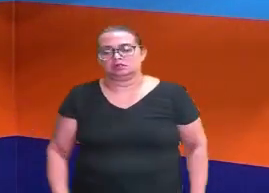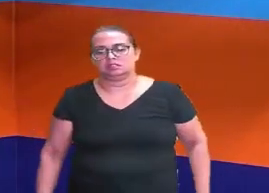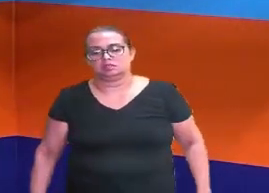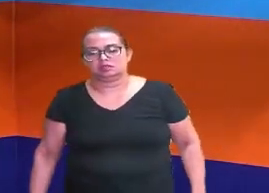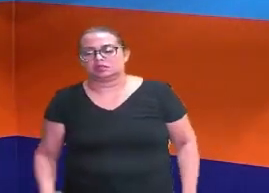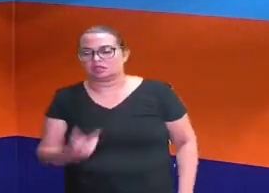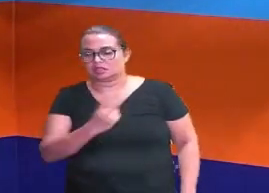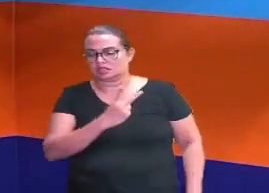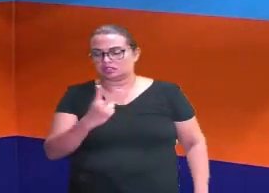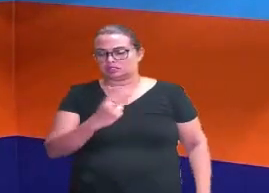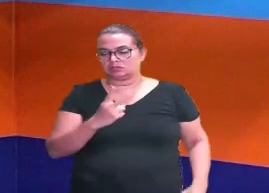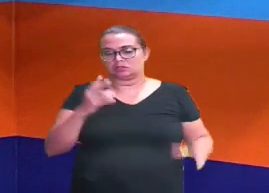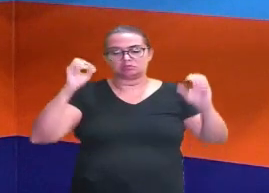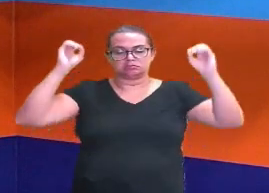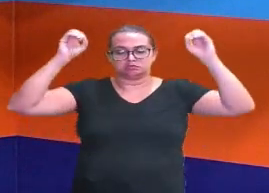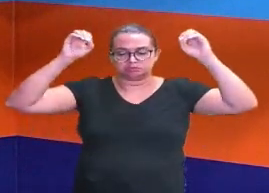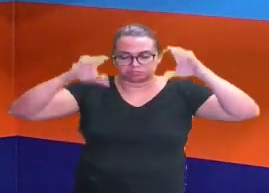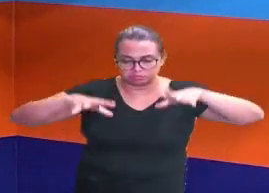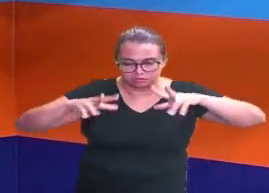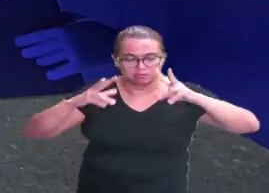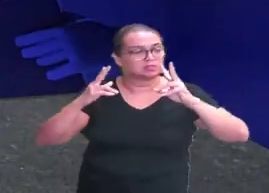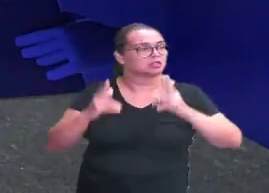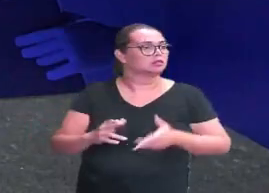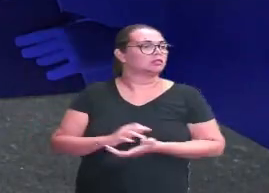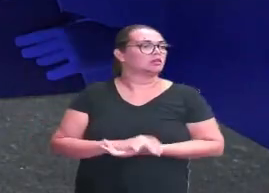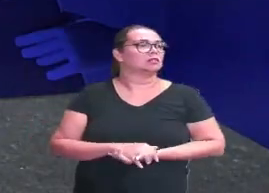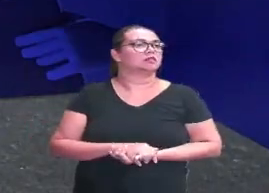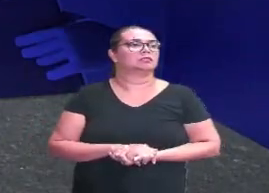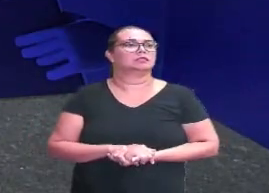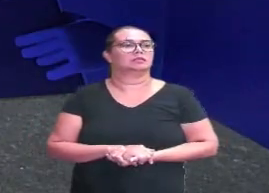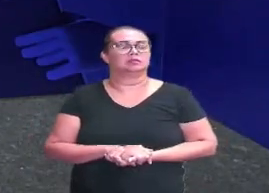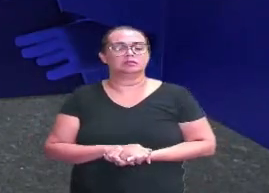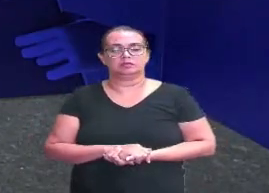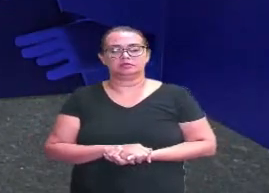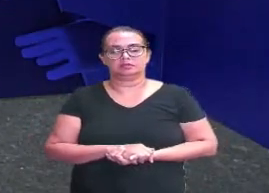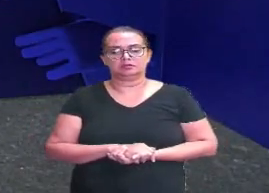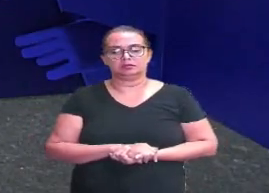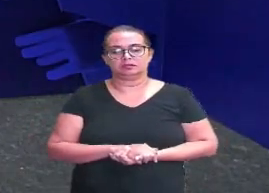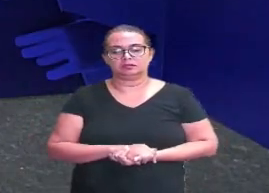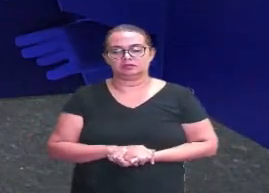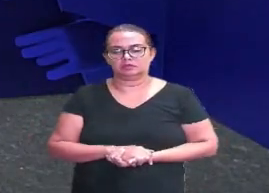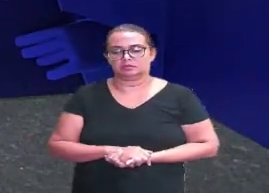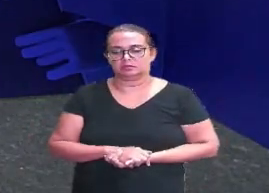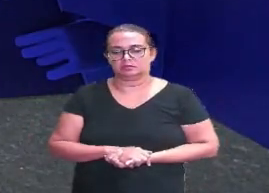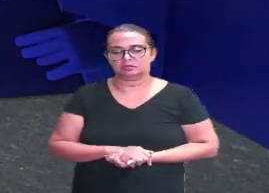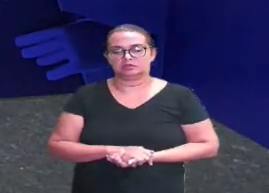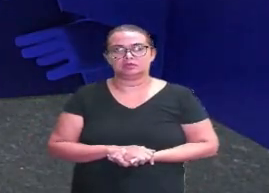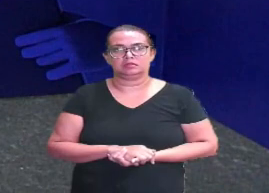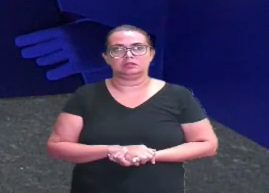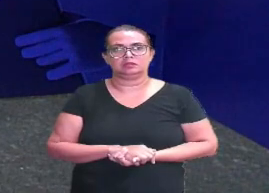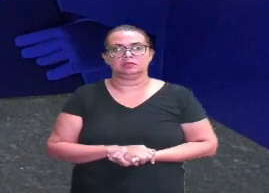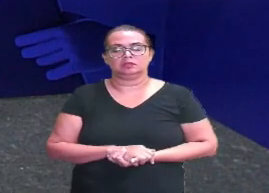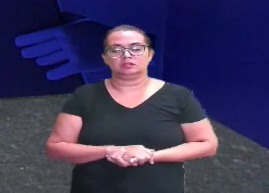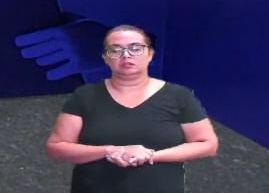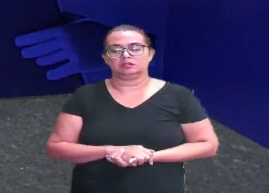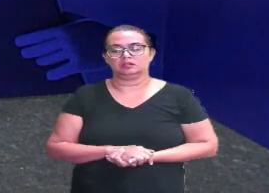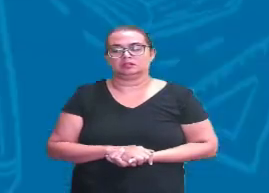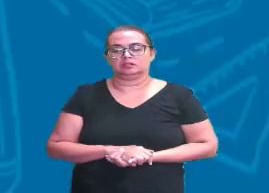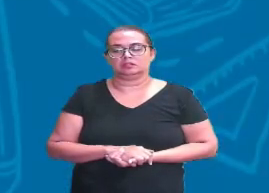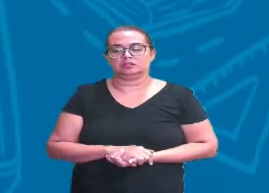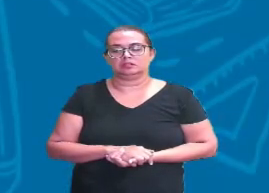ambas caíram ao mesmo tempo. Tranquilo até aí? Tranquilo, né? É para entender? Bem, então